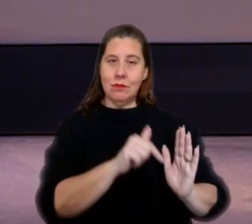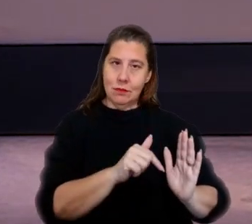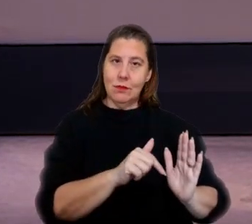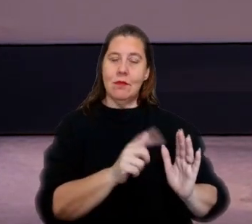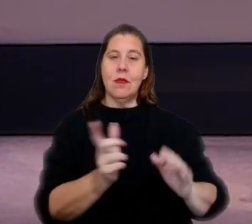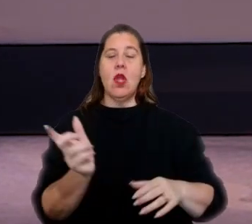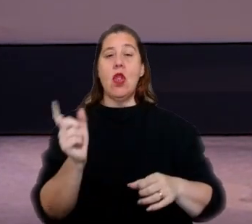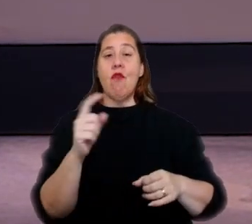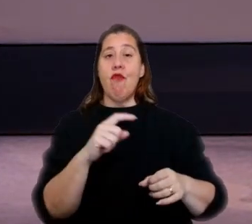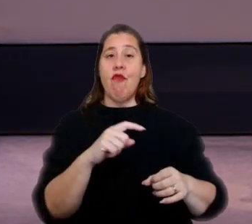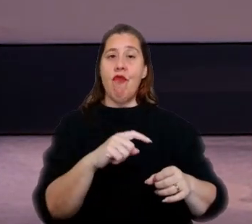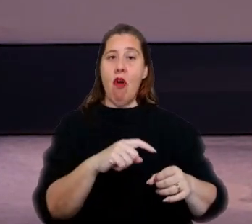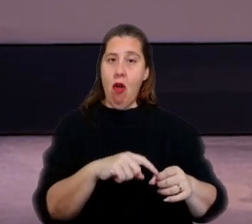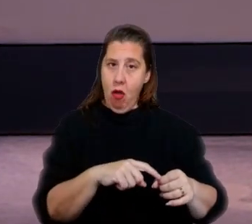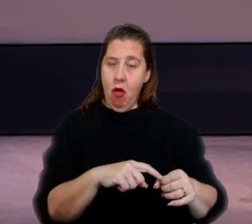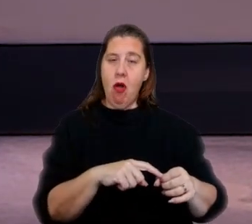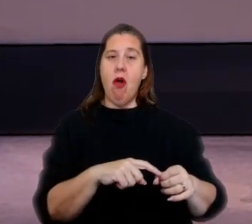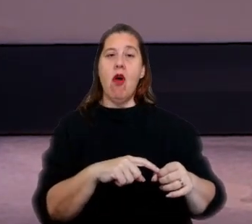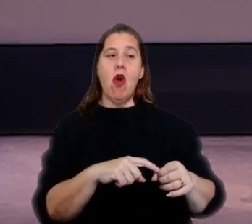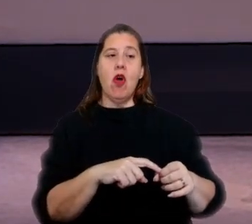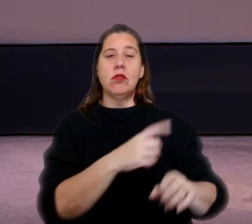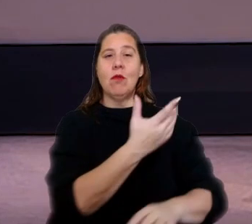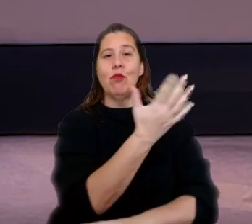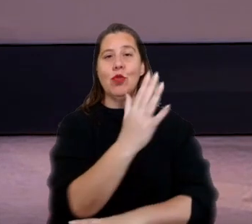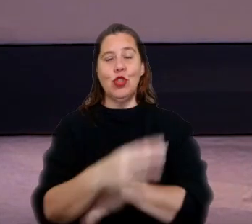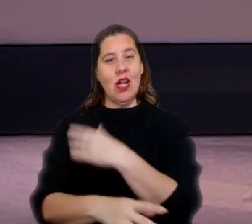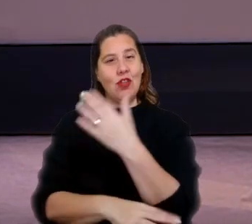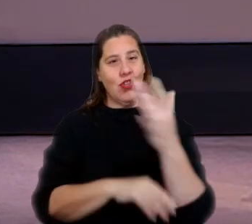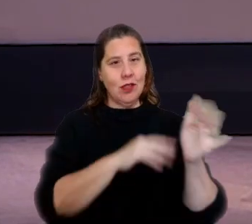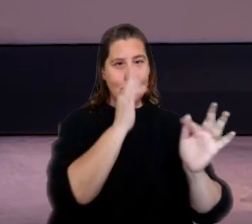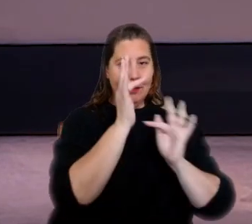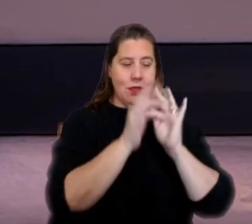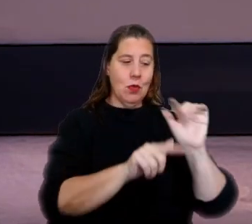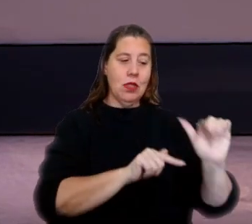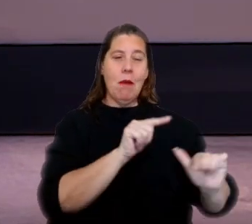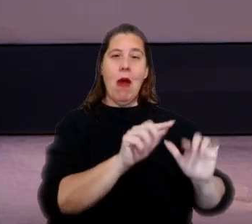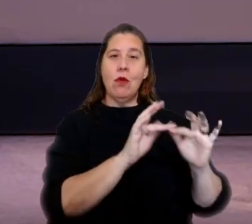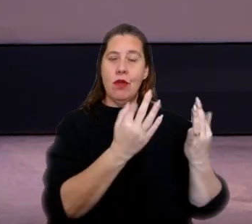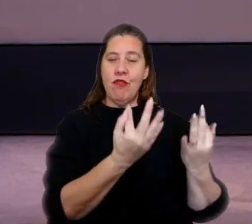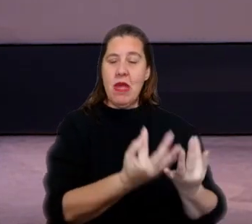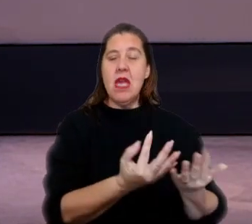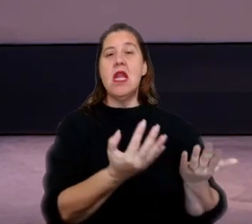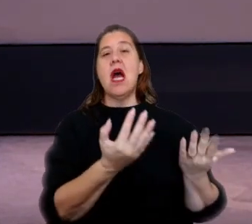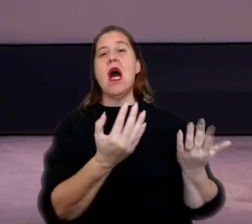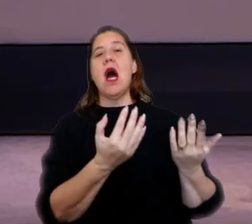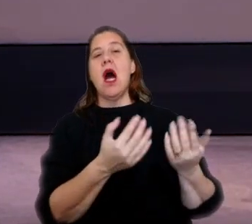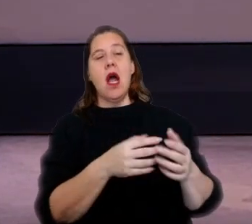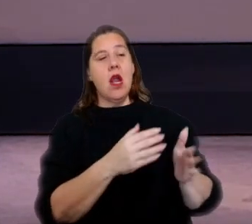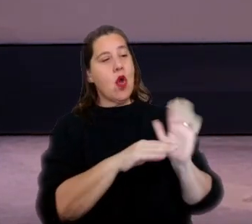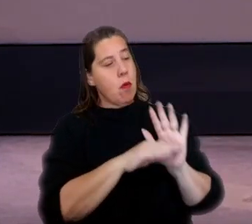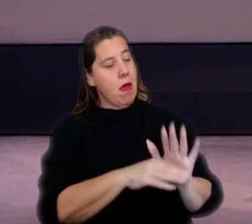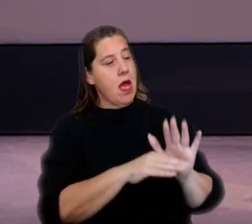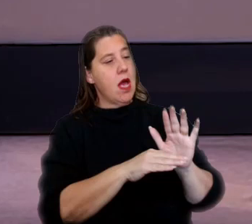Então, quando ele volta pro jardim, né? Pro trabalho da família,